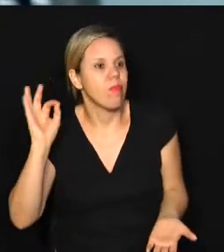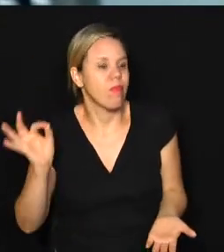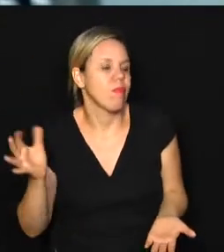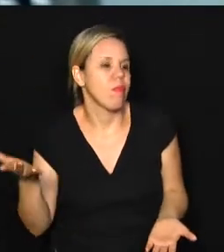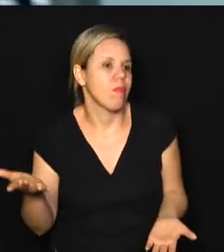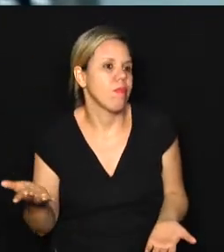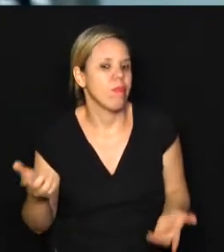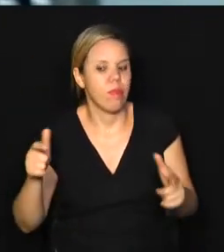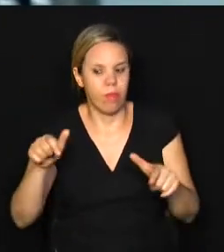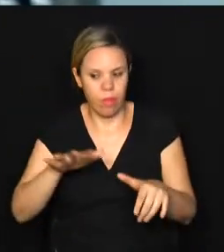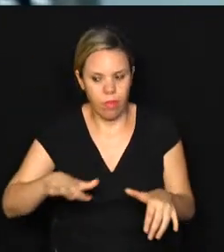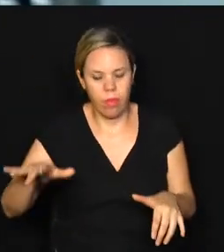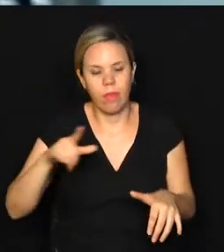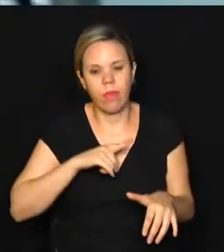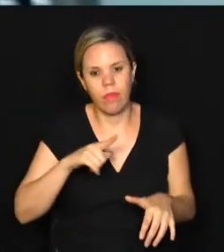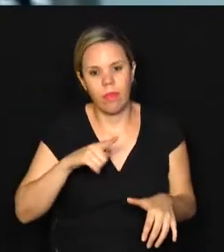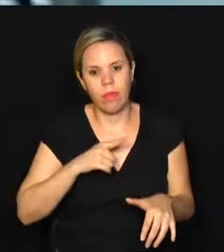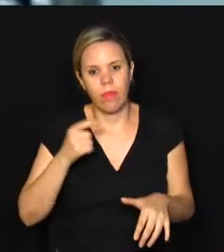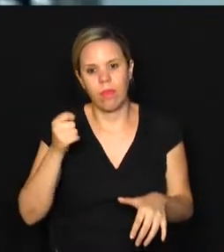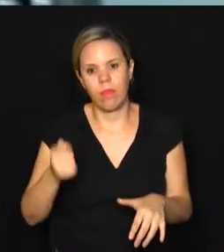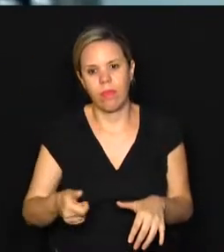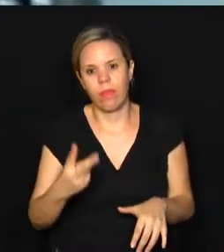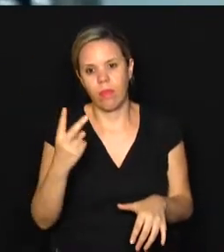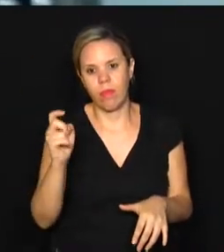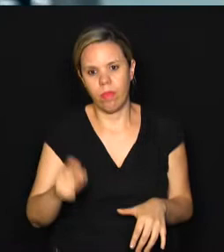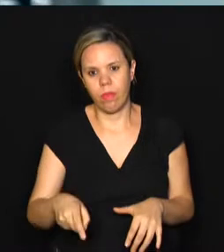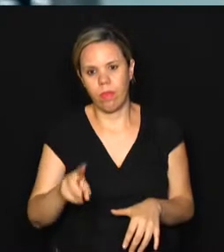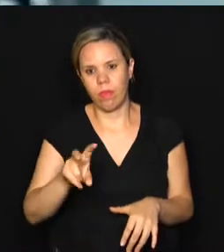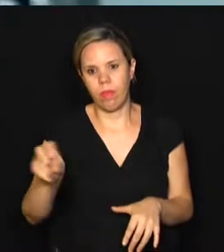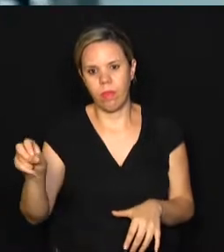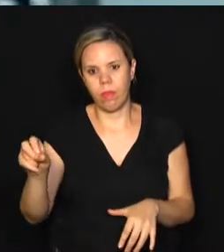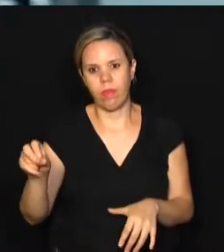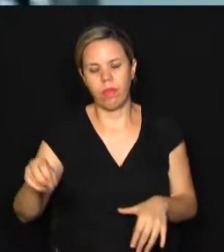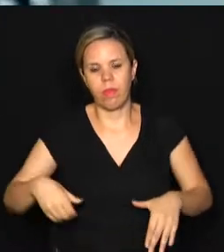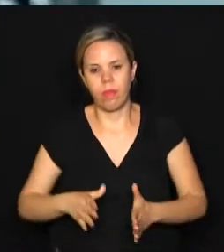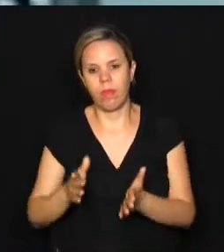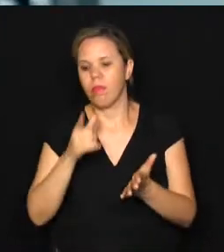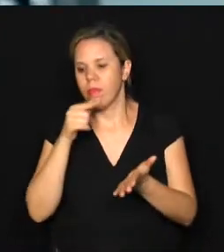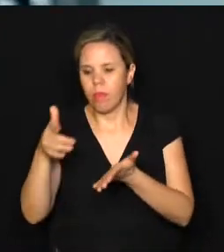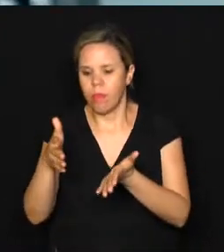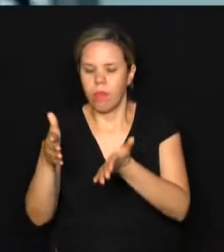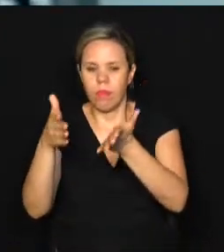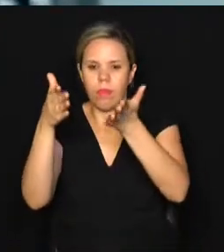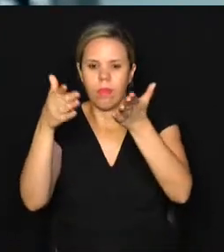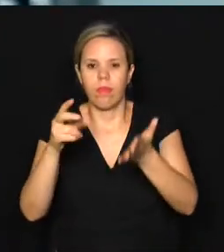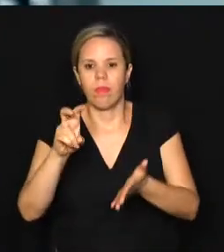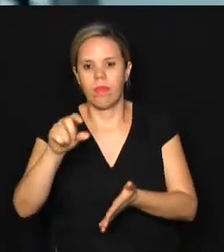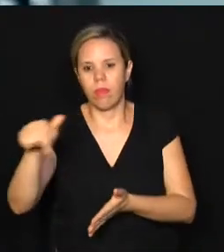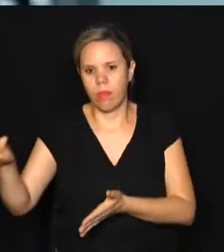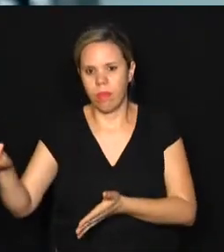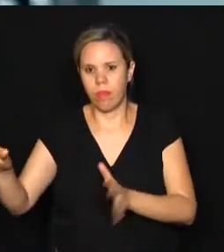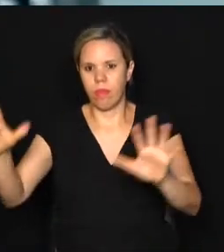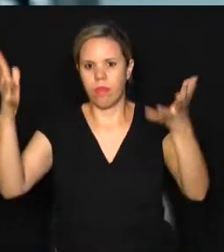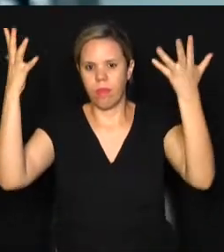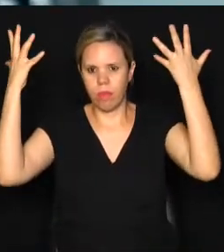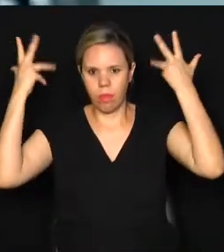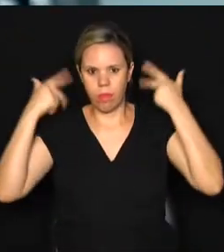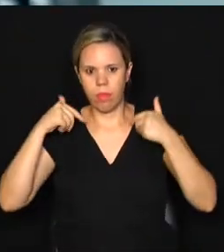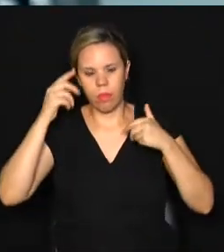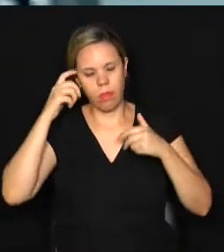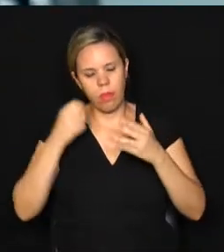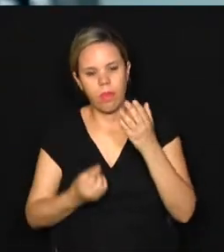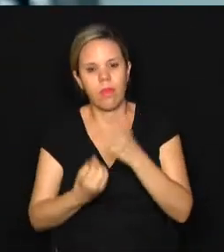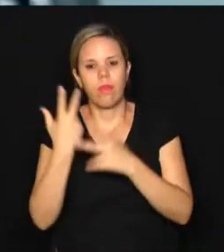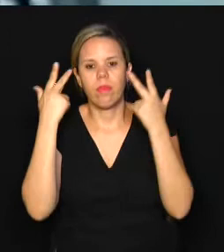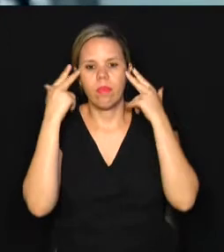uma área que tem quase 2.500 nascentes, 57 fragmentos florestais de Mata Atlântica,